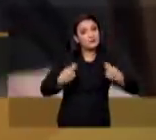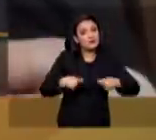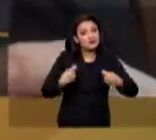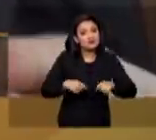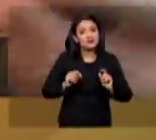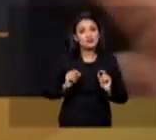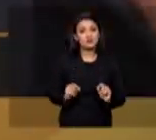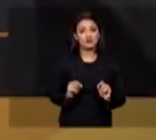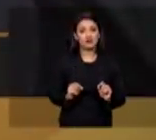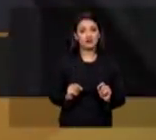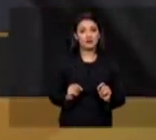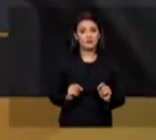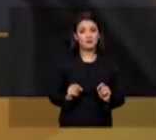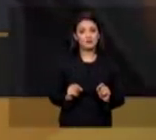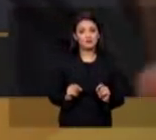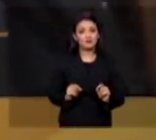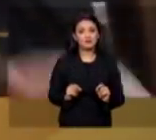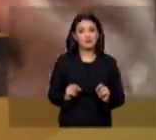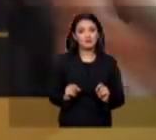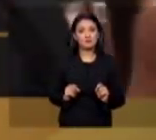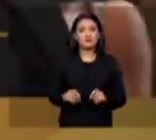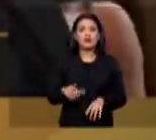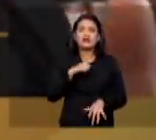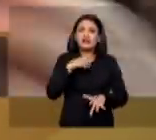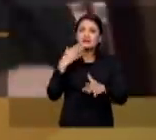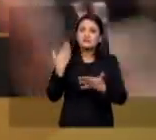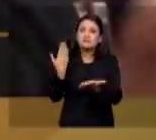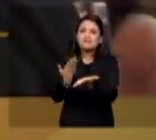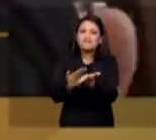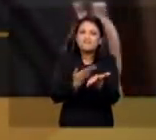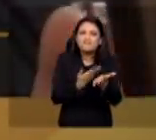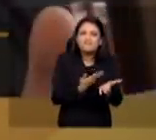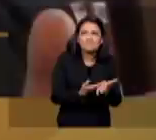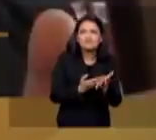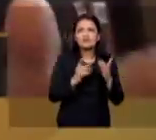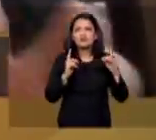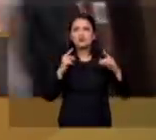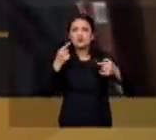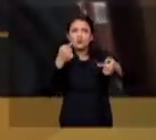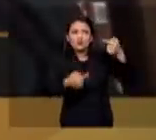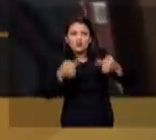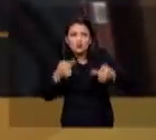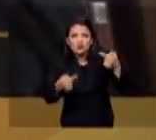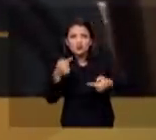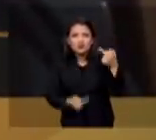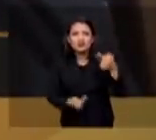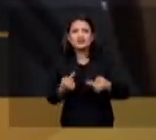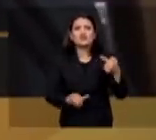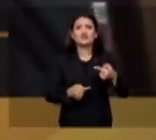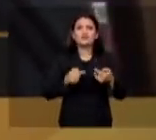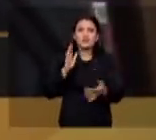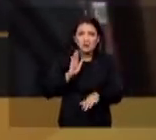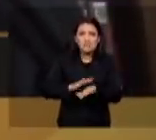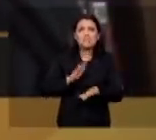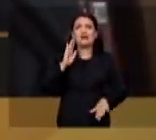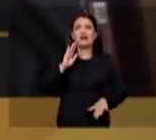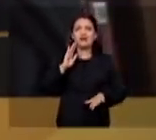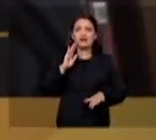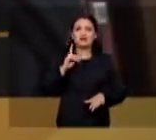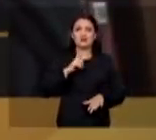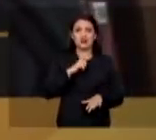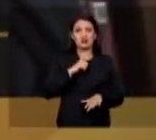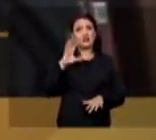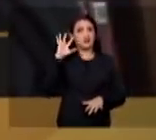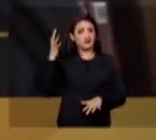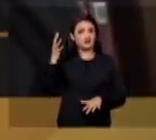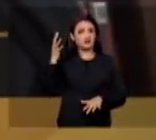de uma cognição ampla, exauriente para ser decidida. Ou, em outras palavras, eu penso que um